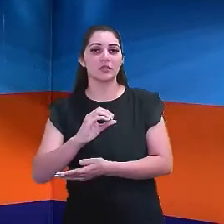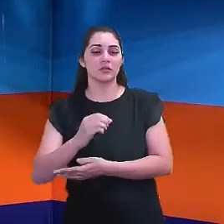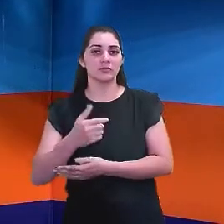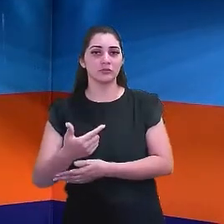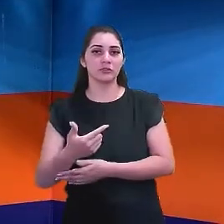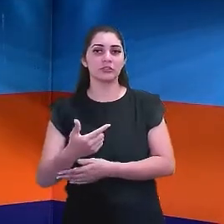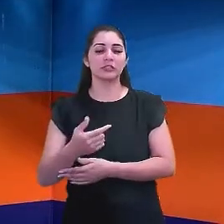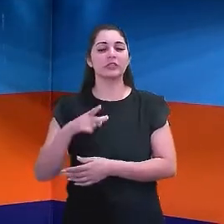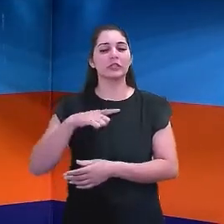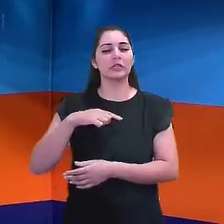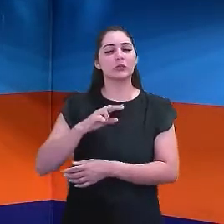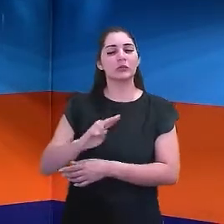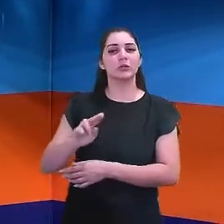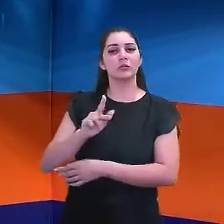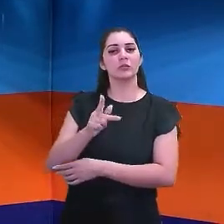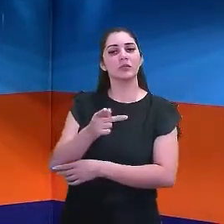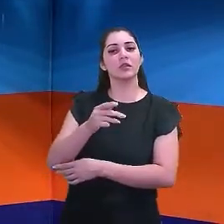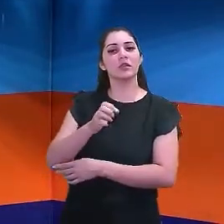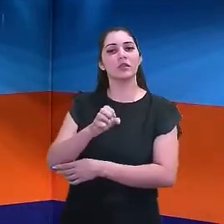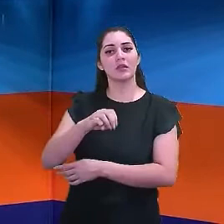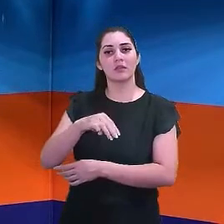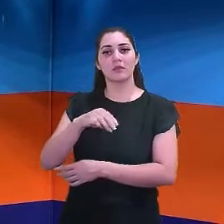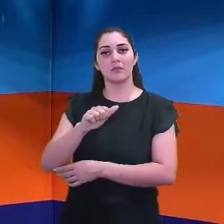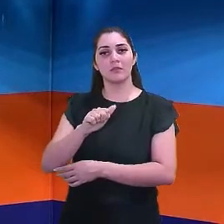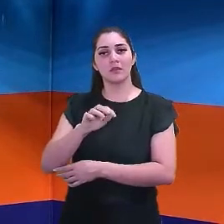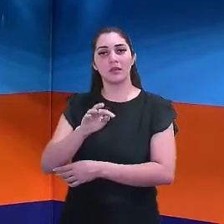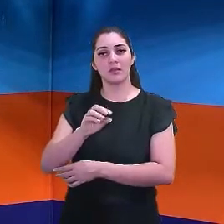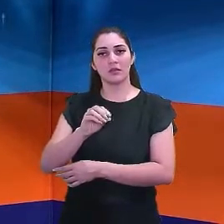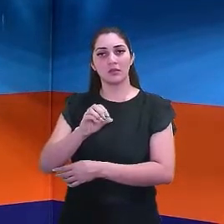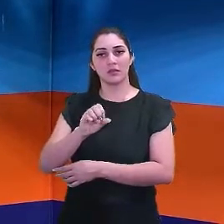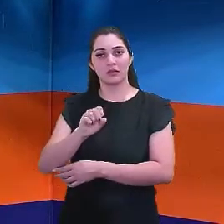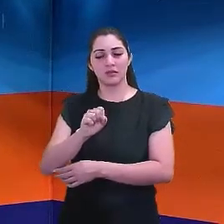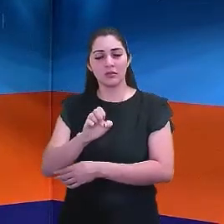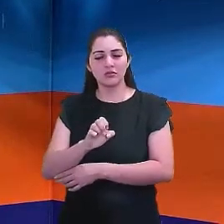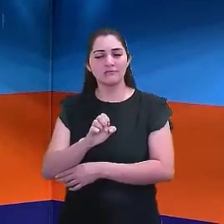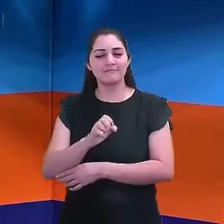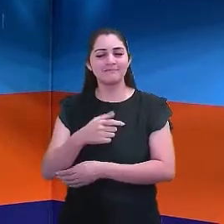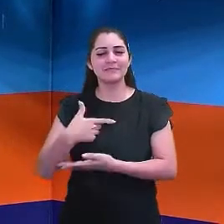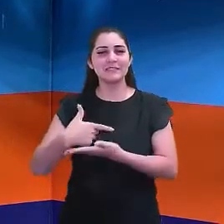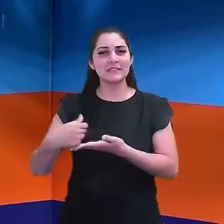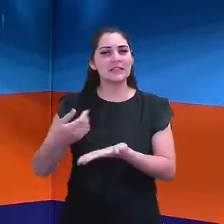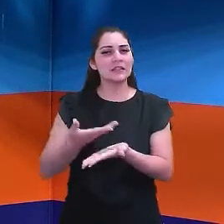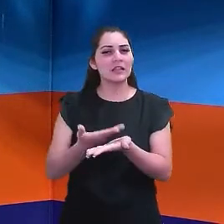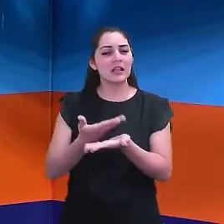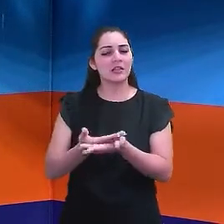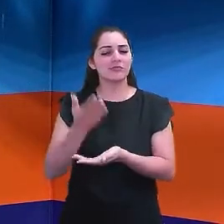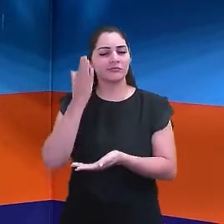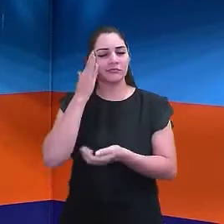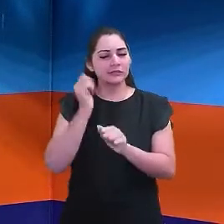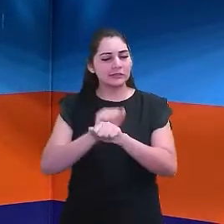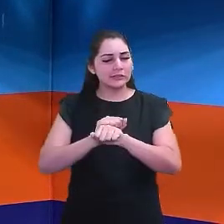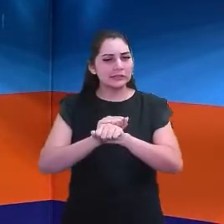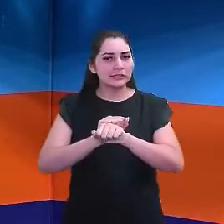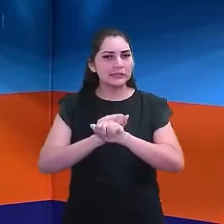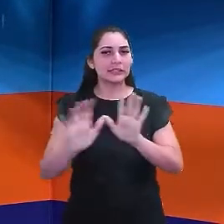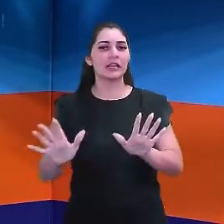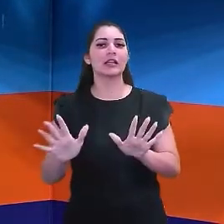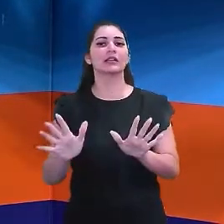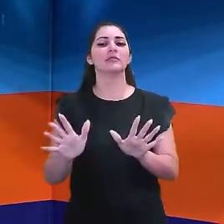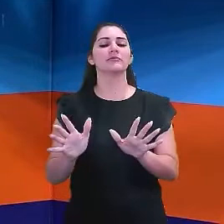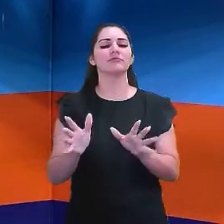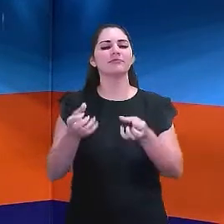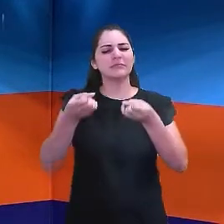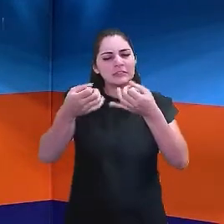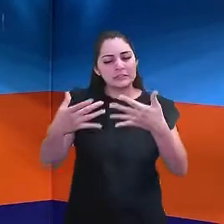hematose. Se tu saiu daqui entendendo isso de forma clara, forma muito cristalizada, muito bem